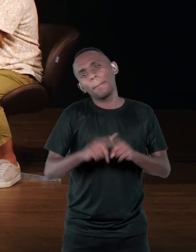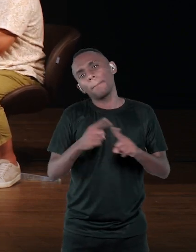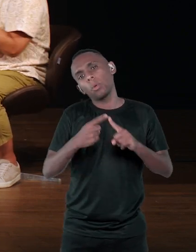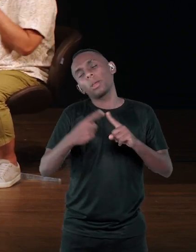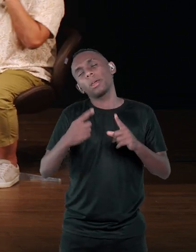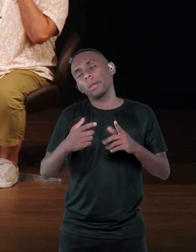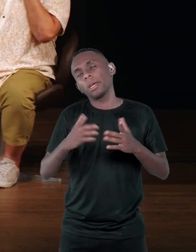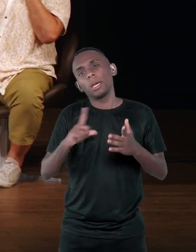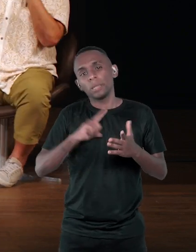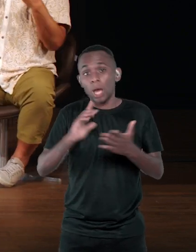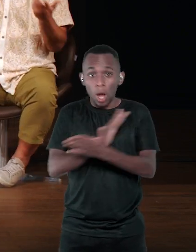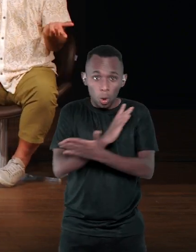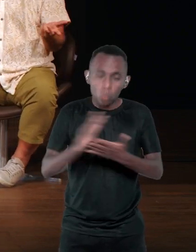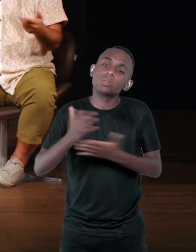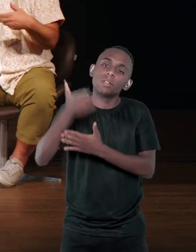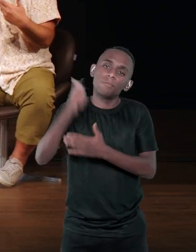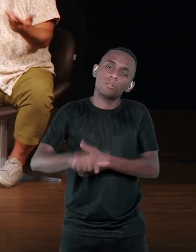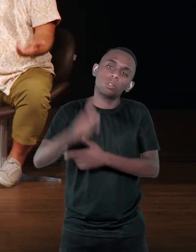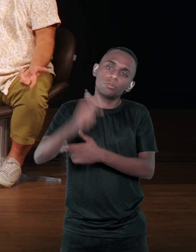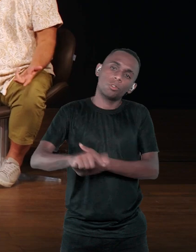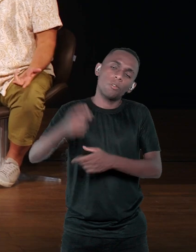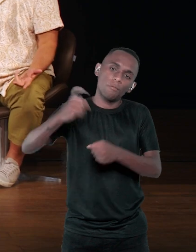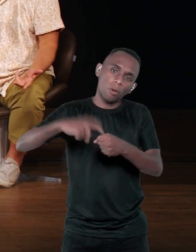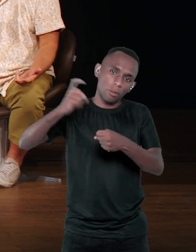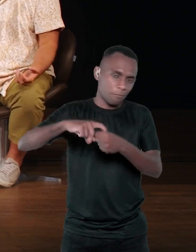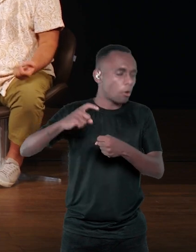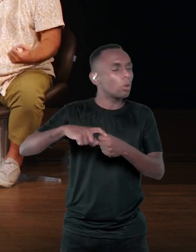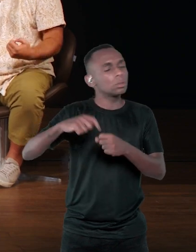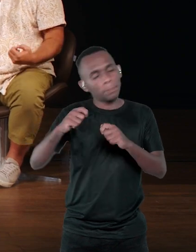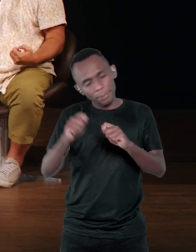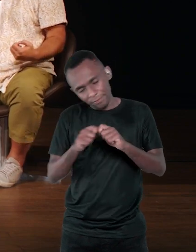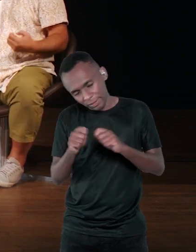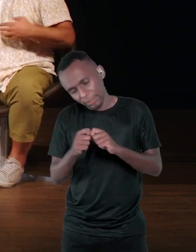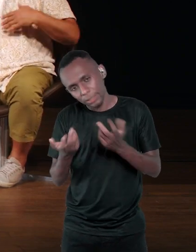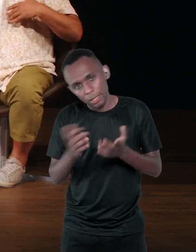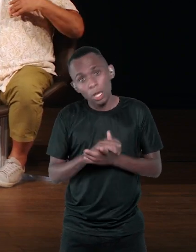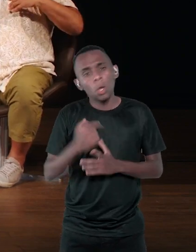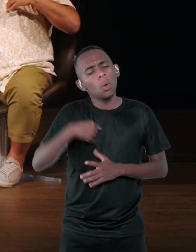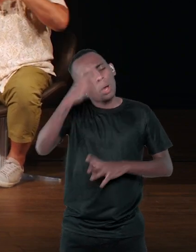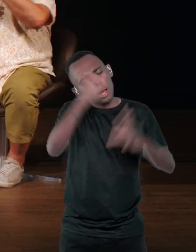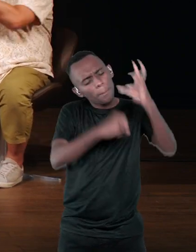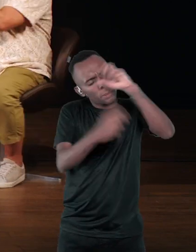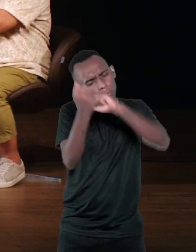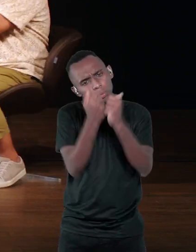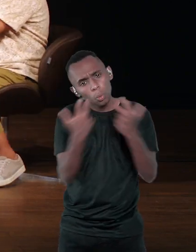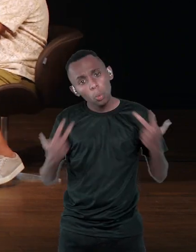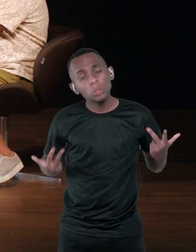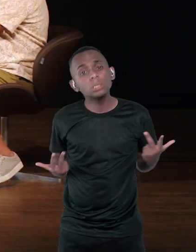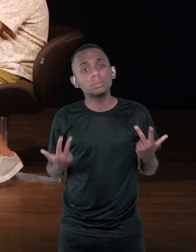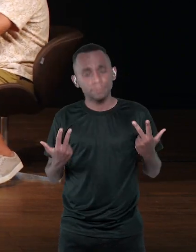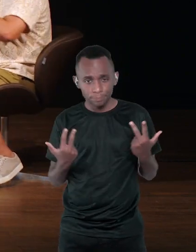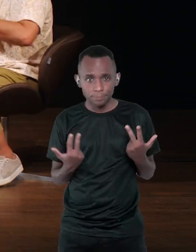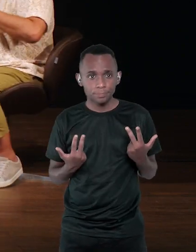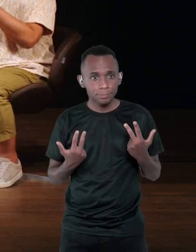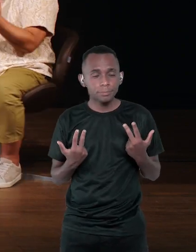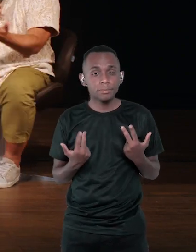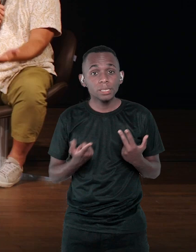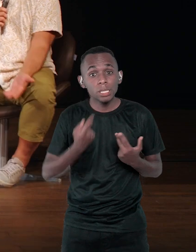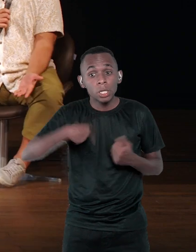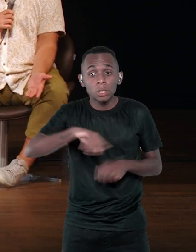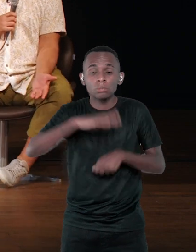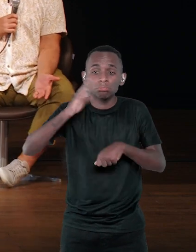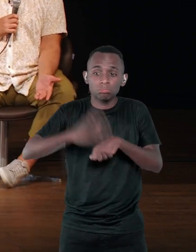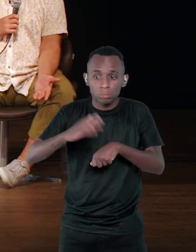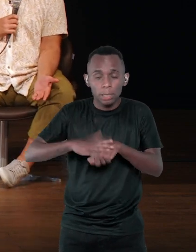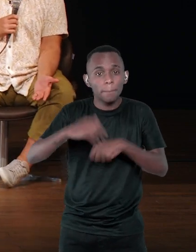inclusive, felizmente, e você fala, eu estou levando alguma coisa, eu estou aprendendo alguma coisa. Como autor, a gente tem que